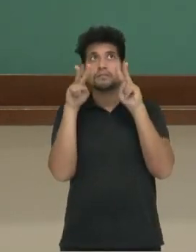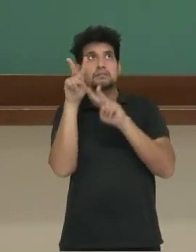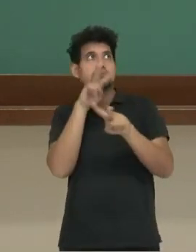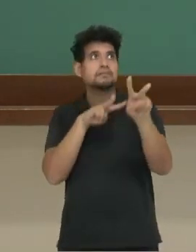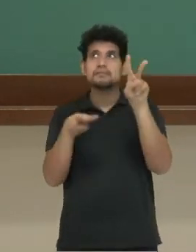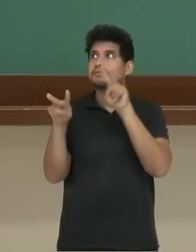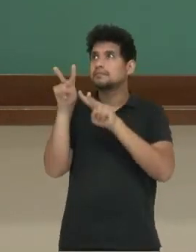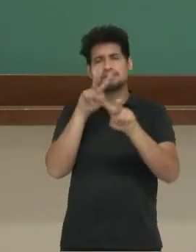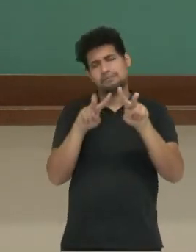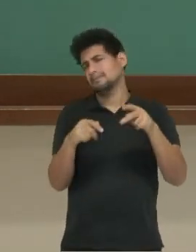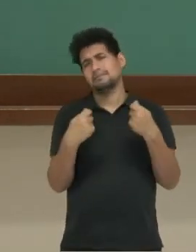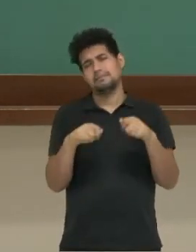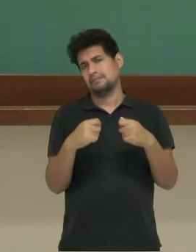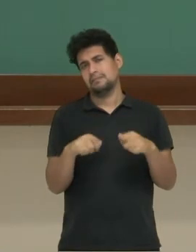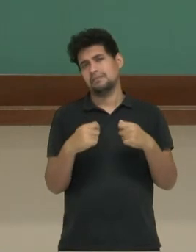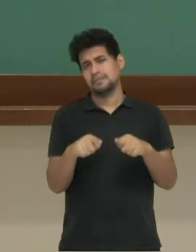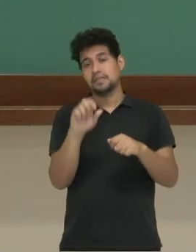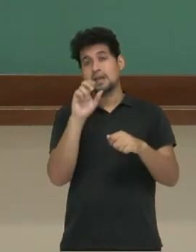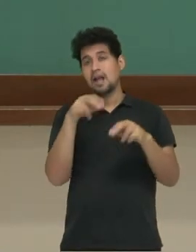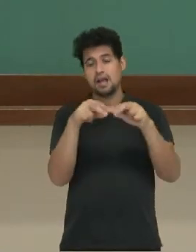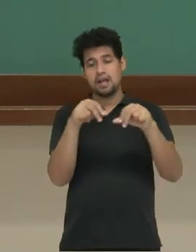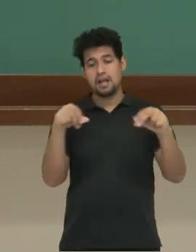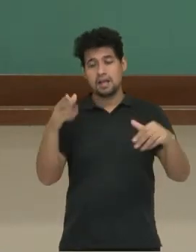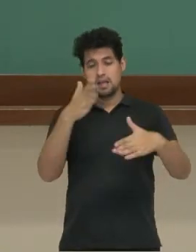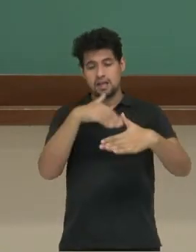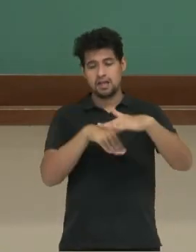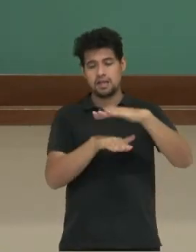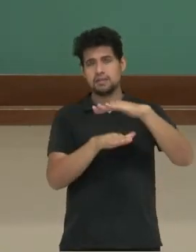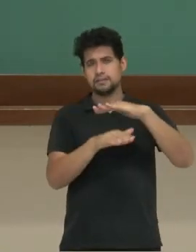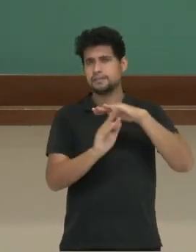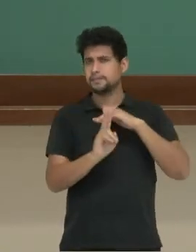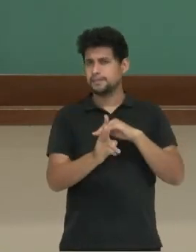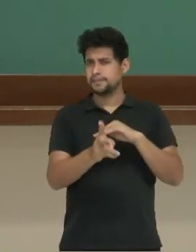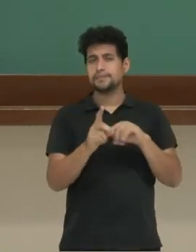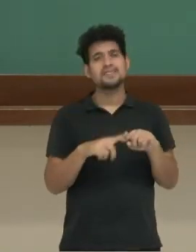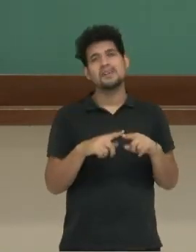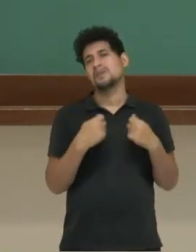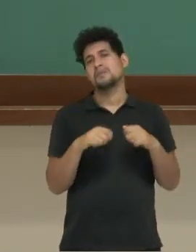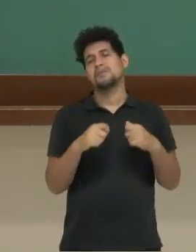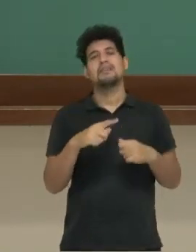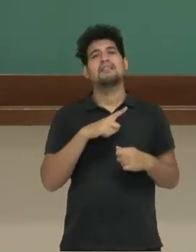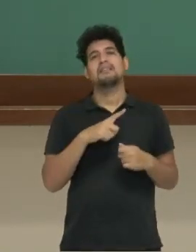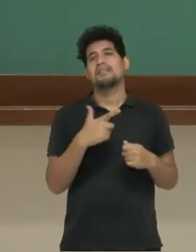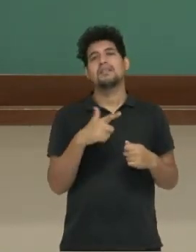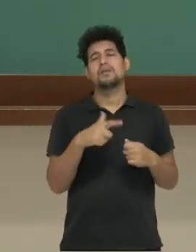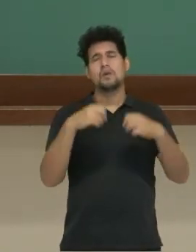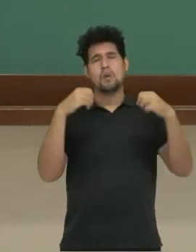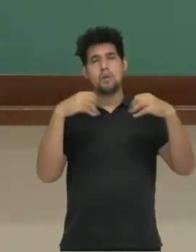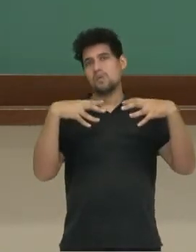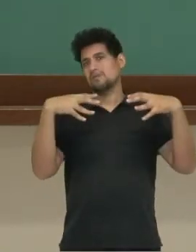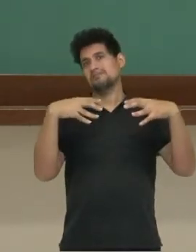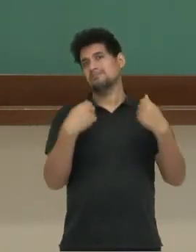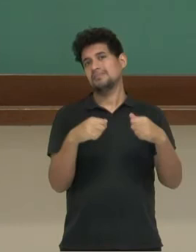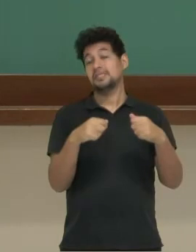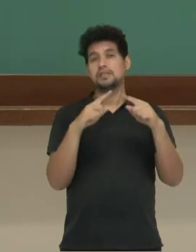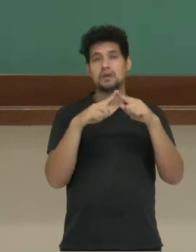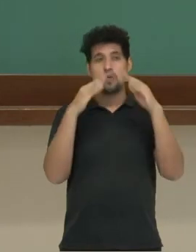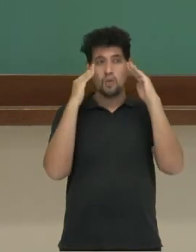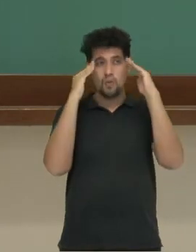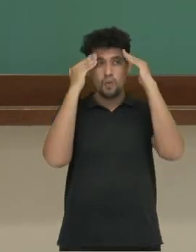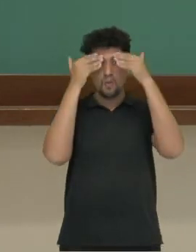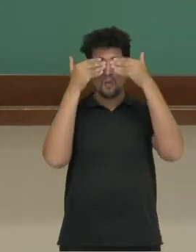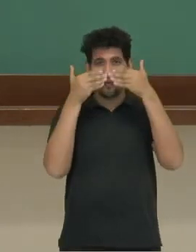realmente enxergar, não é mesmo? Ela não precisa enxergar, então não tem necessidade porque não tem luz. Então os olhos eles